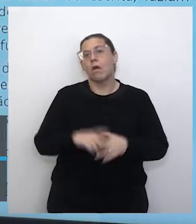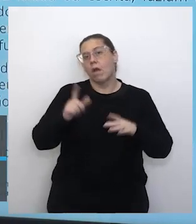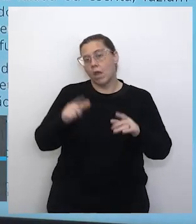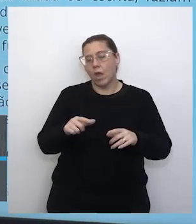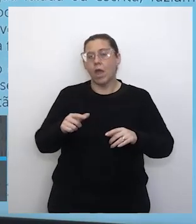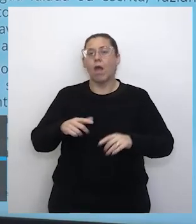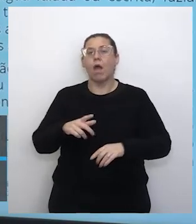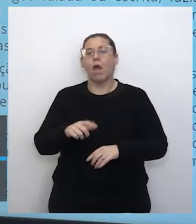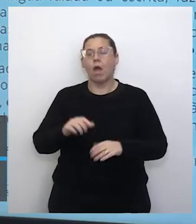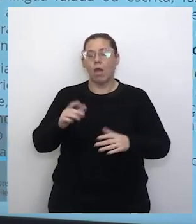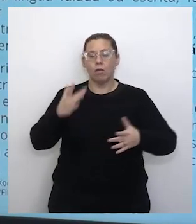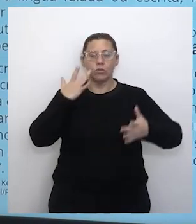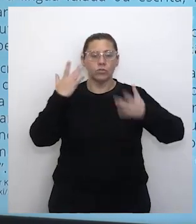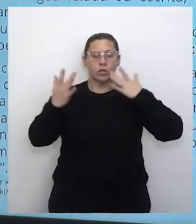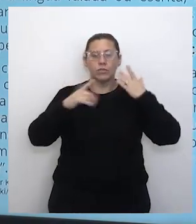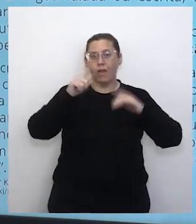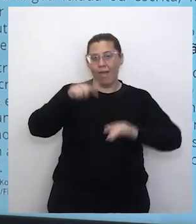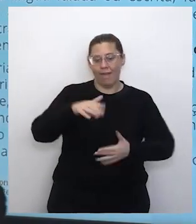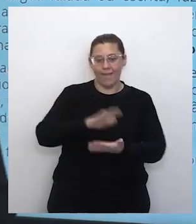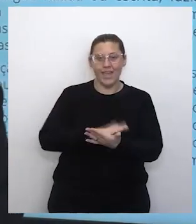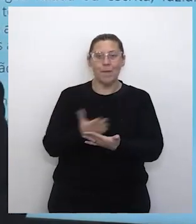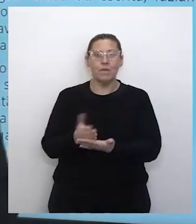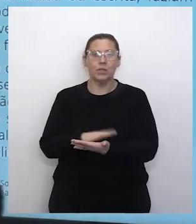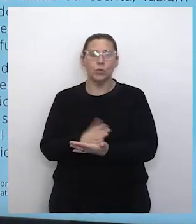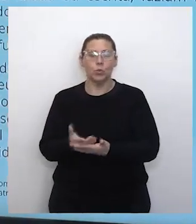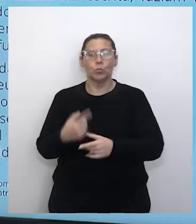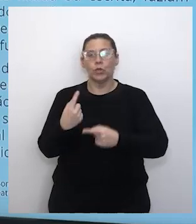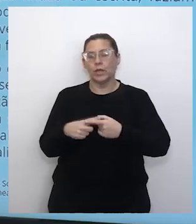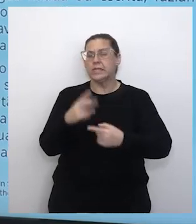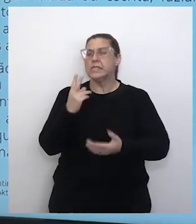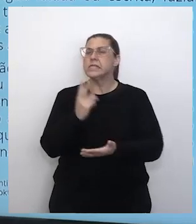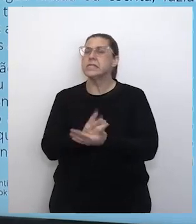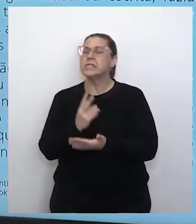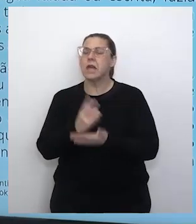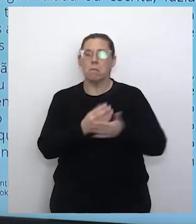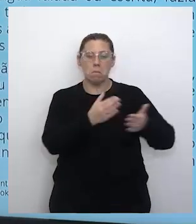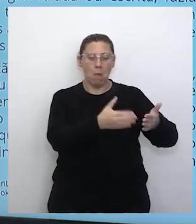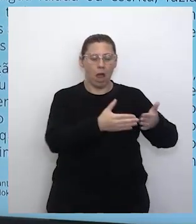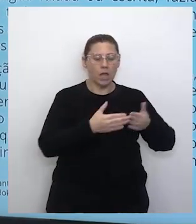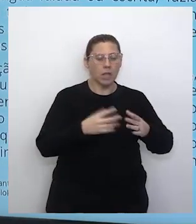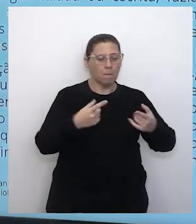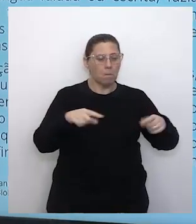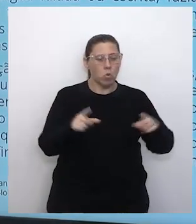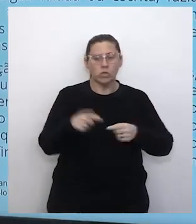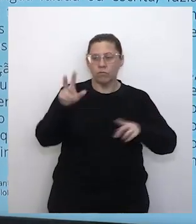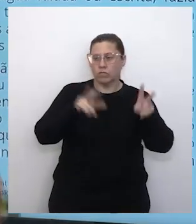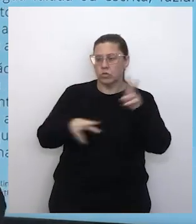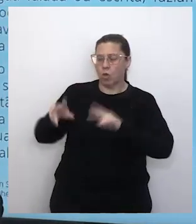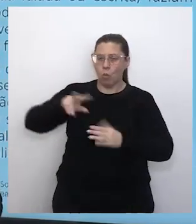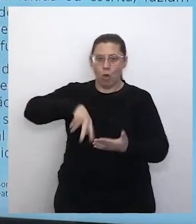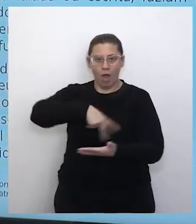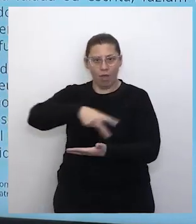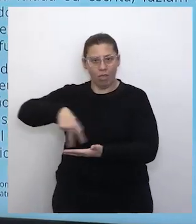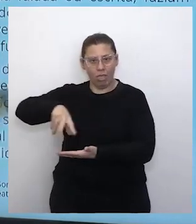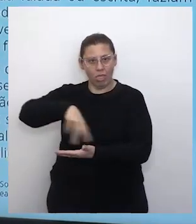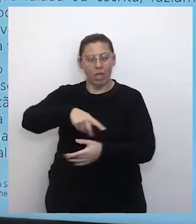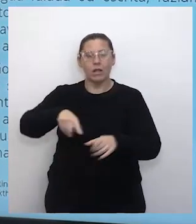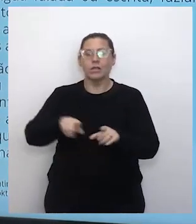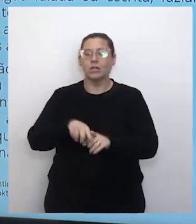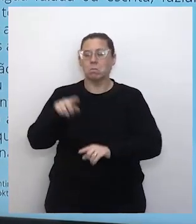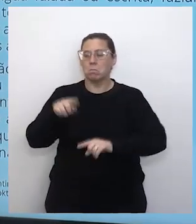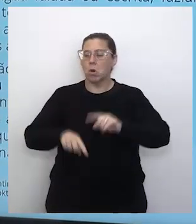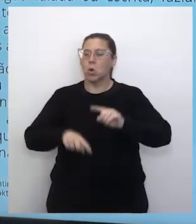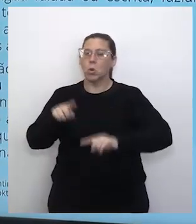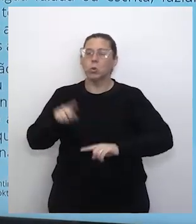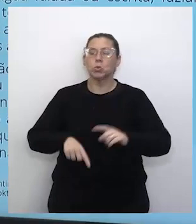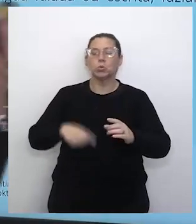gente fala que o teatro é uma linguagem híbrida, tá? Porque ele sempre pega emprestado da música, da arte visual, da dança, elementos